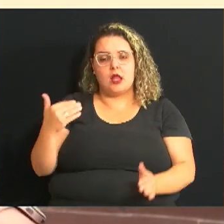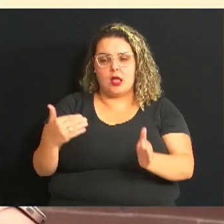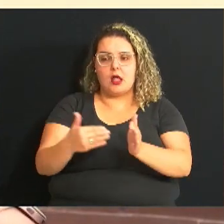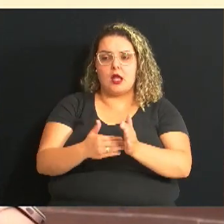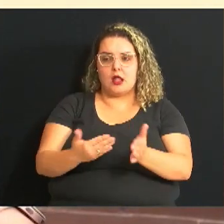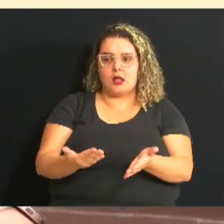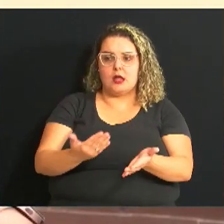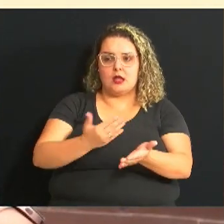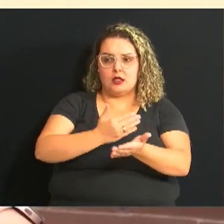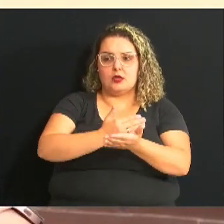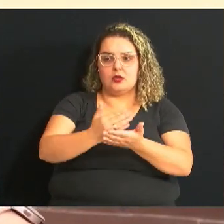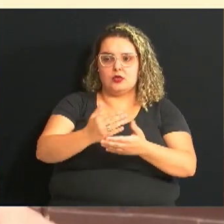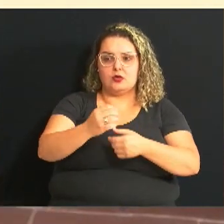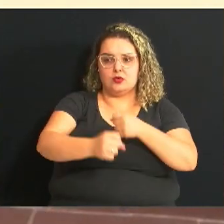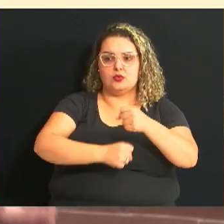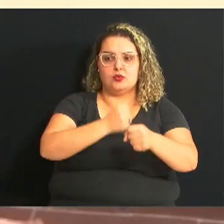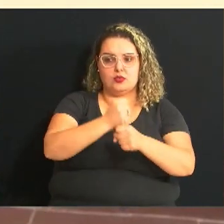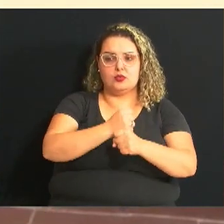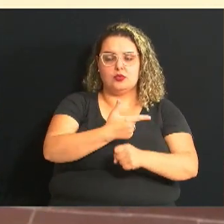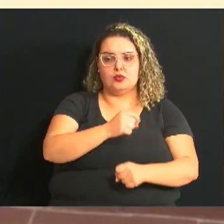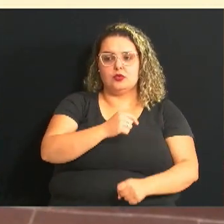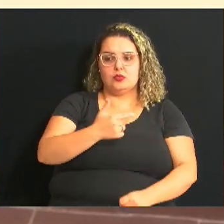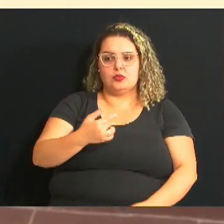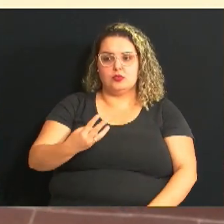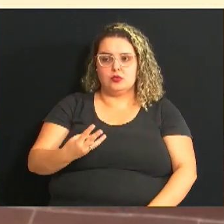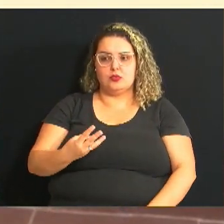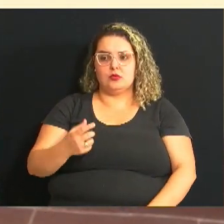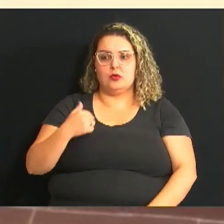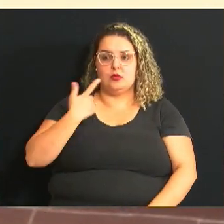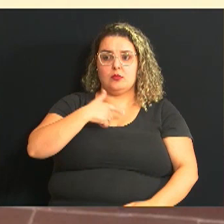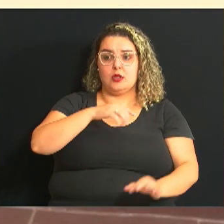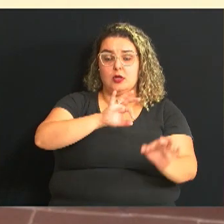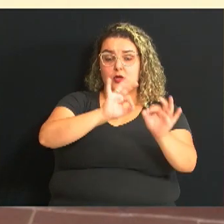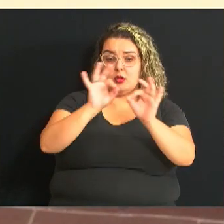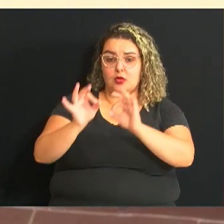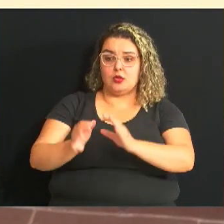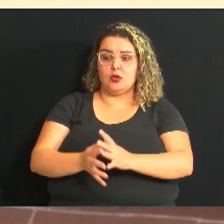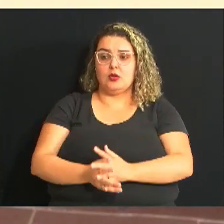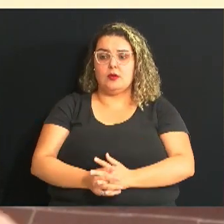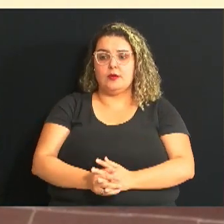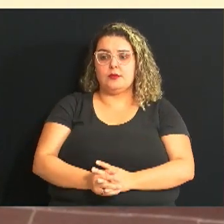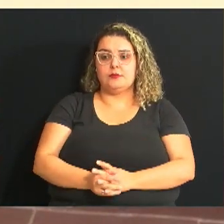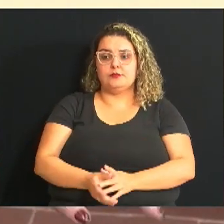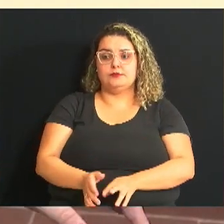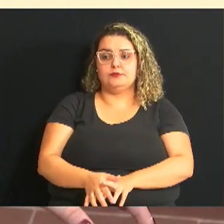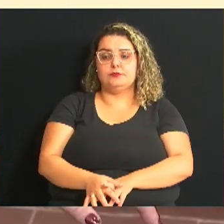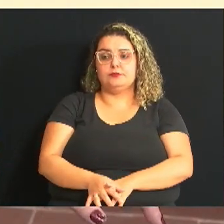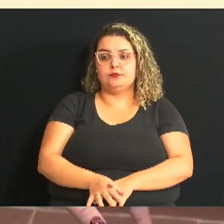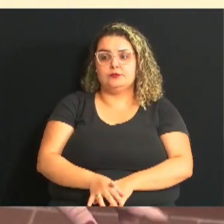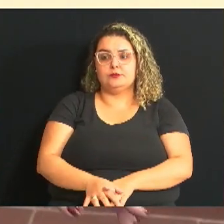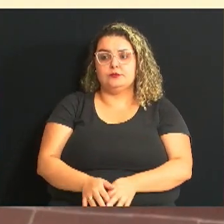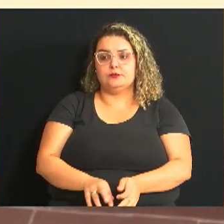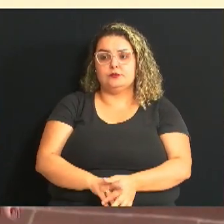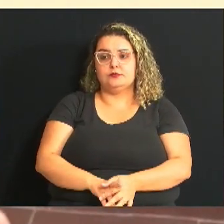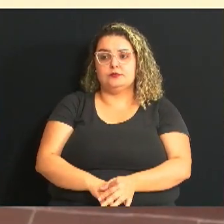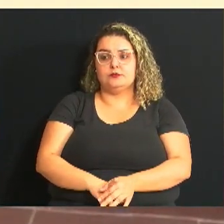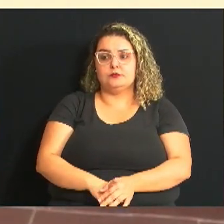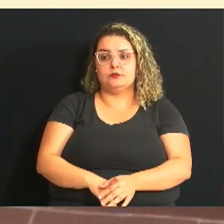início de 2023, pelos nossos acompanhamentos. E também entregamos para a